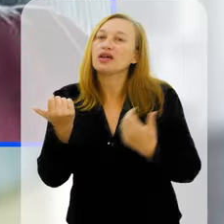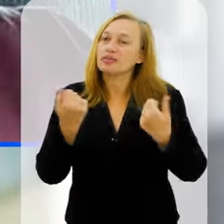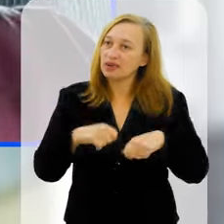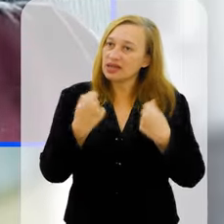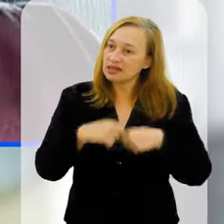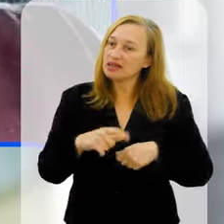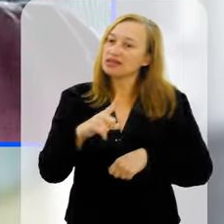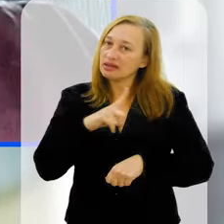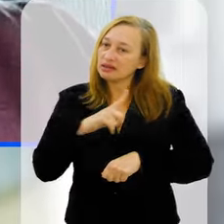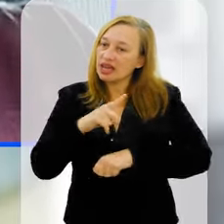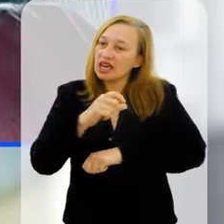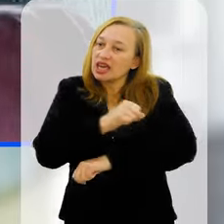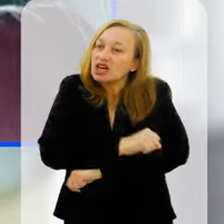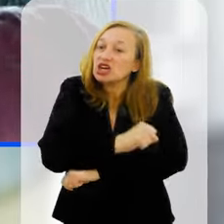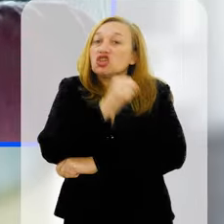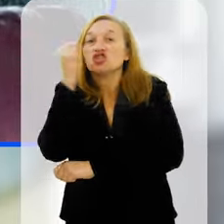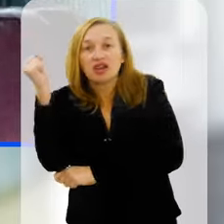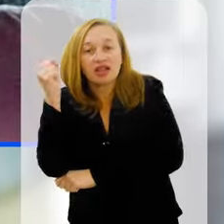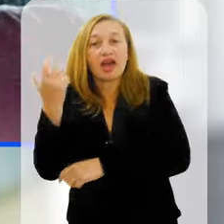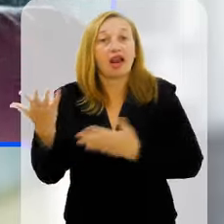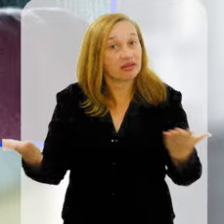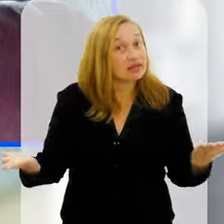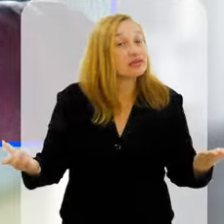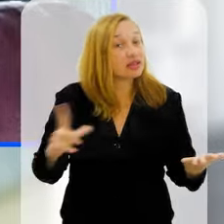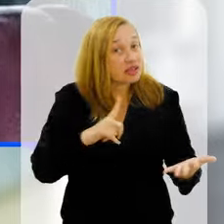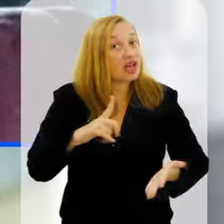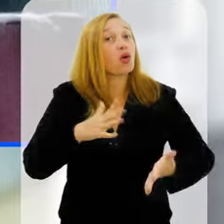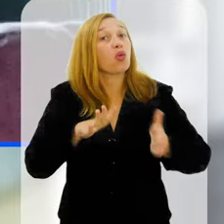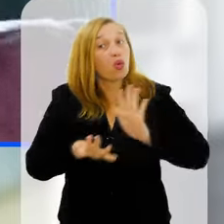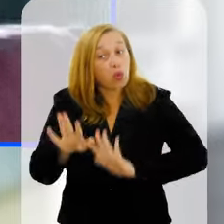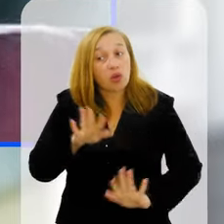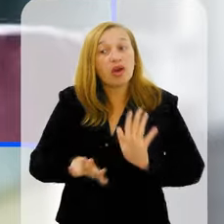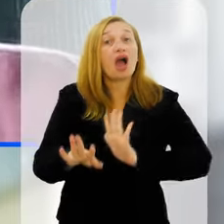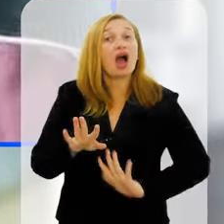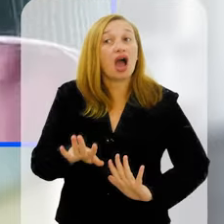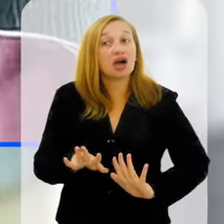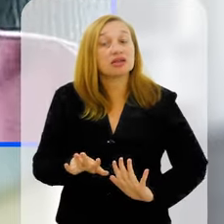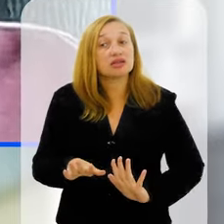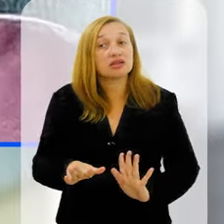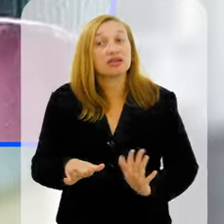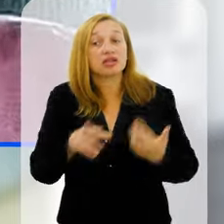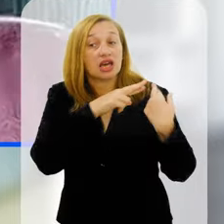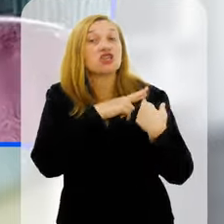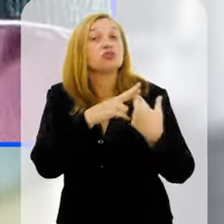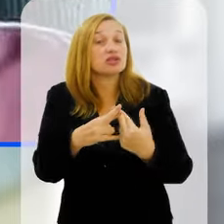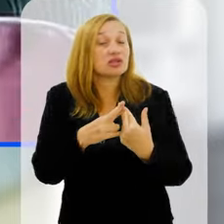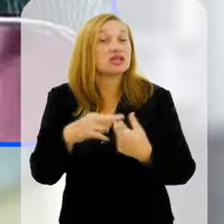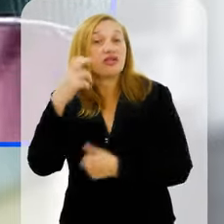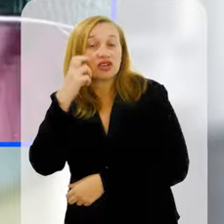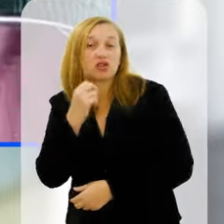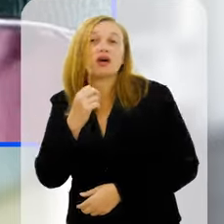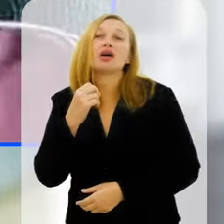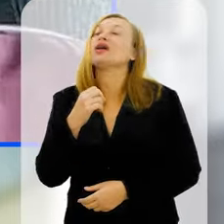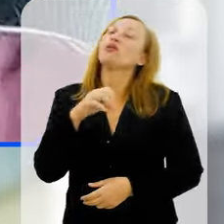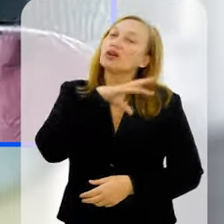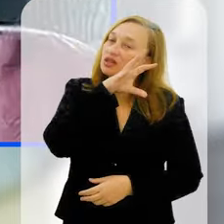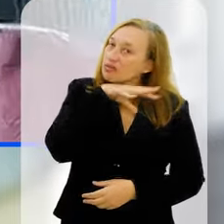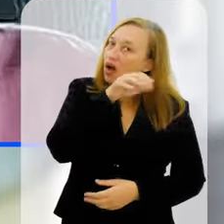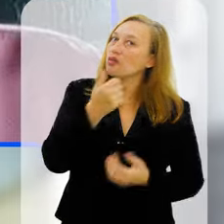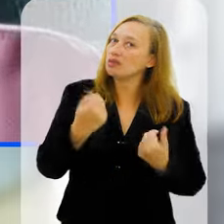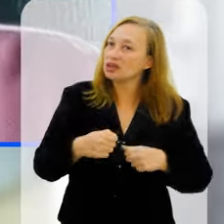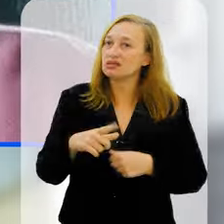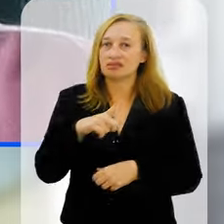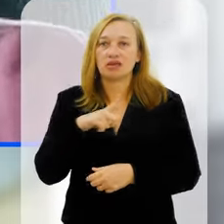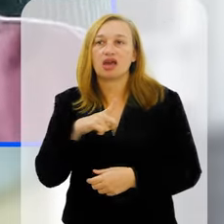financeiras. Você quer adotar um gato, tem que ter lá as suas janelas. Então, a gente precisa também de disseminar as noções de